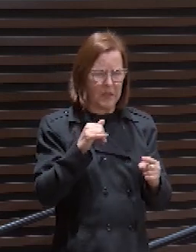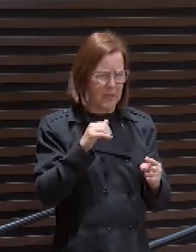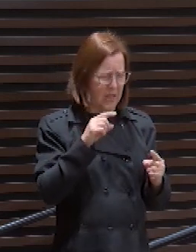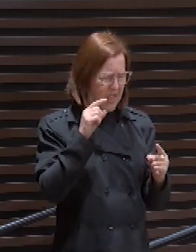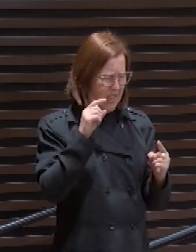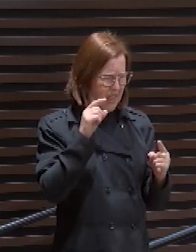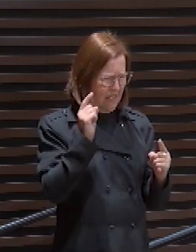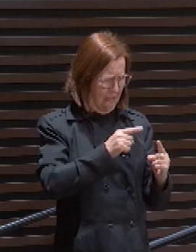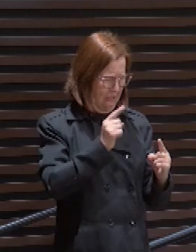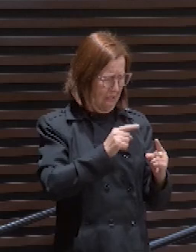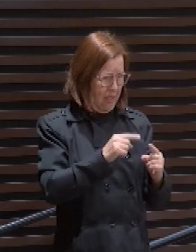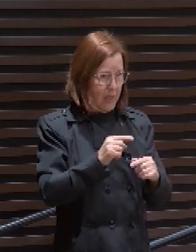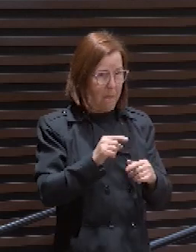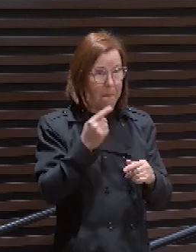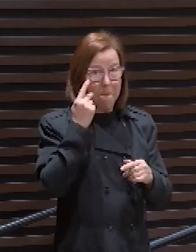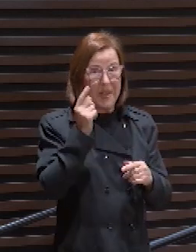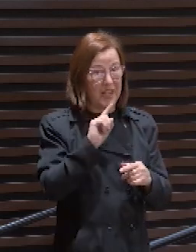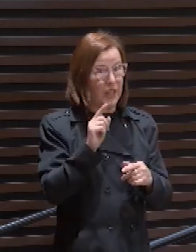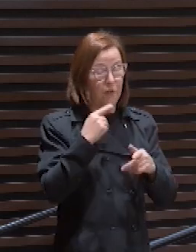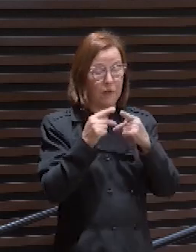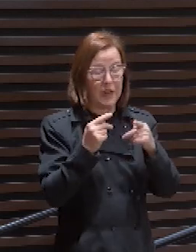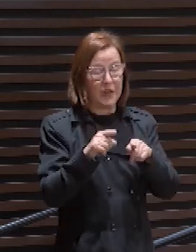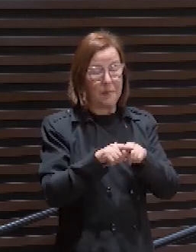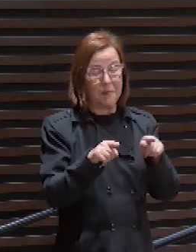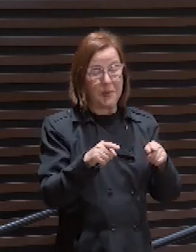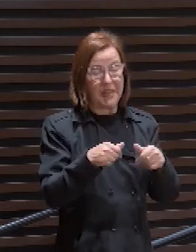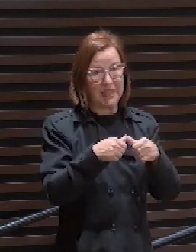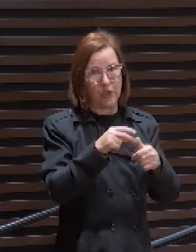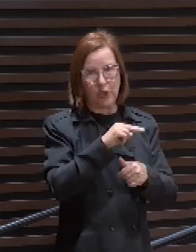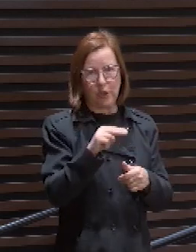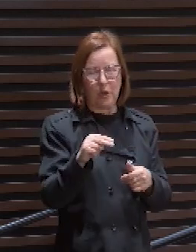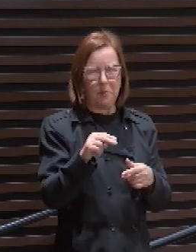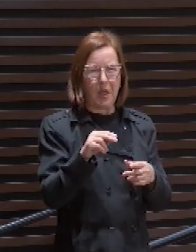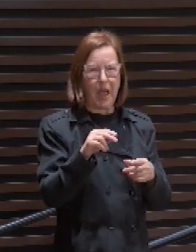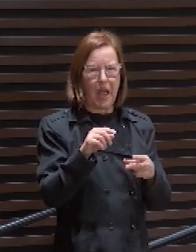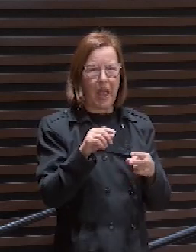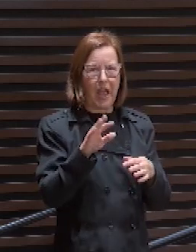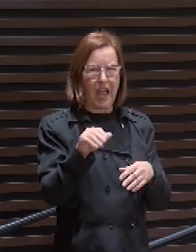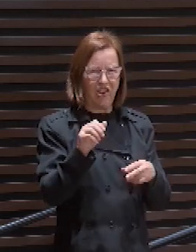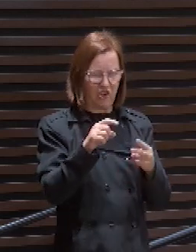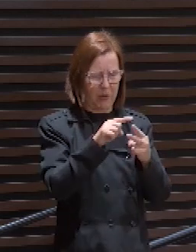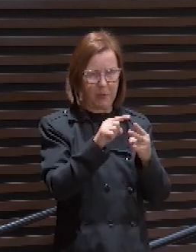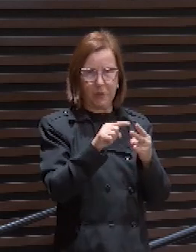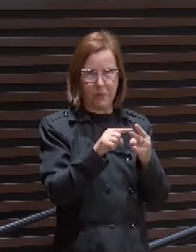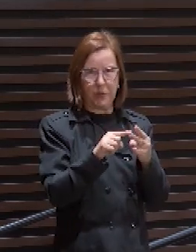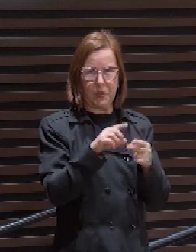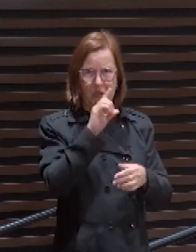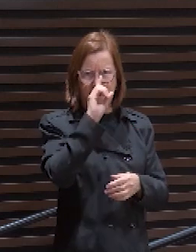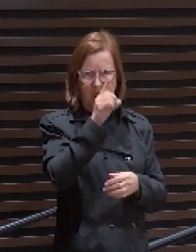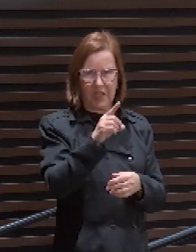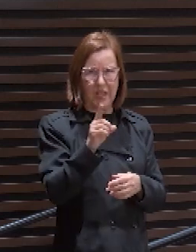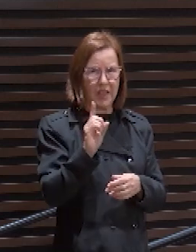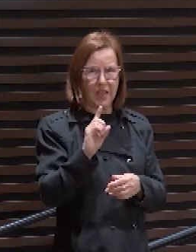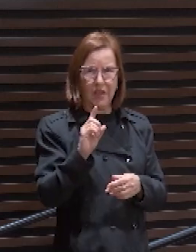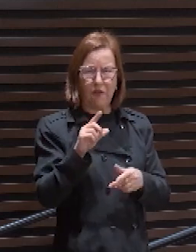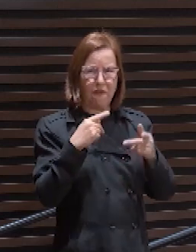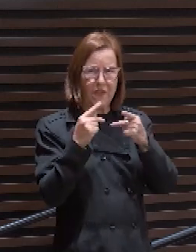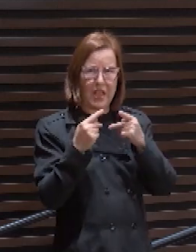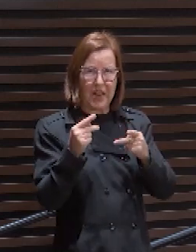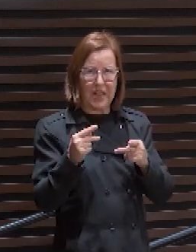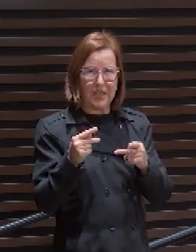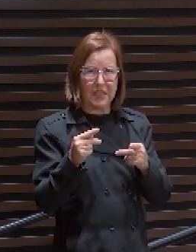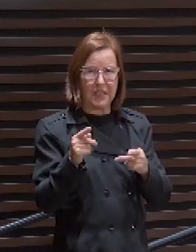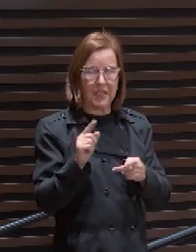nome a quem quer que seja. Chamando-os, ordenaram-lhe que absolutamente não